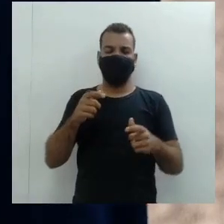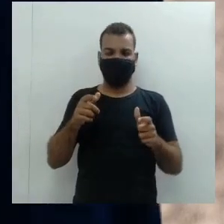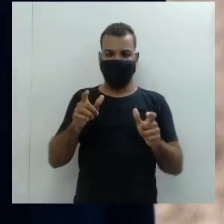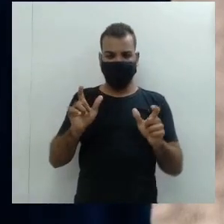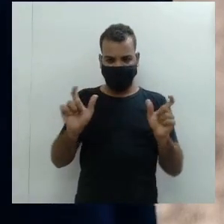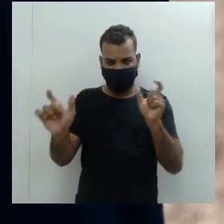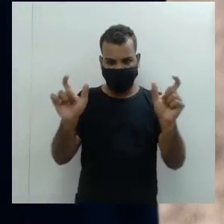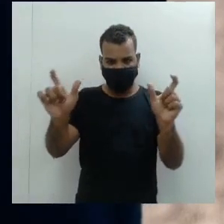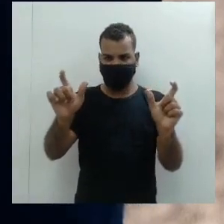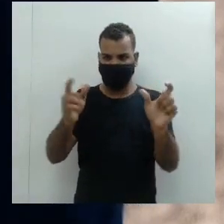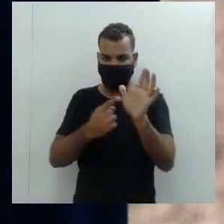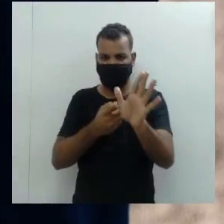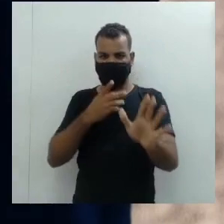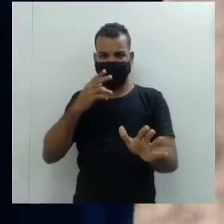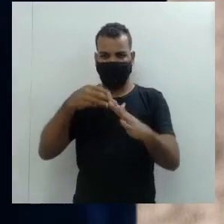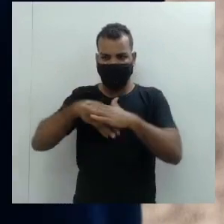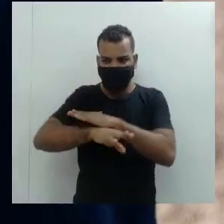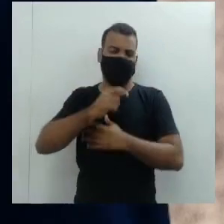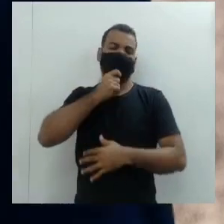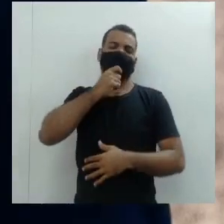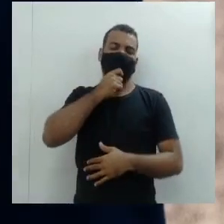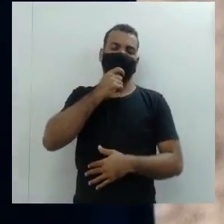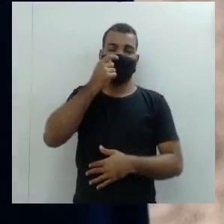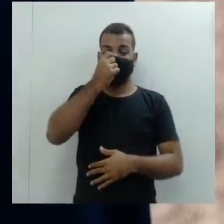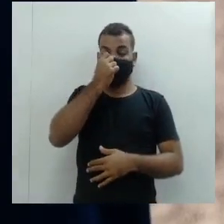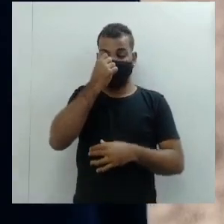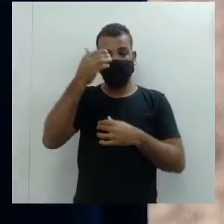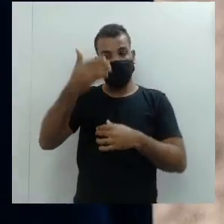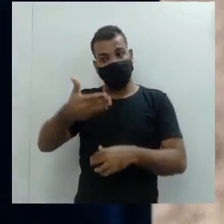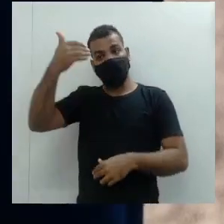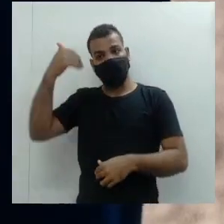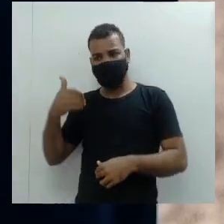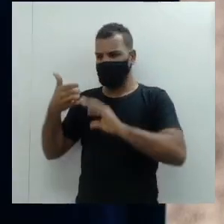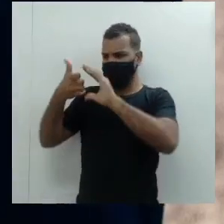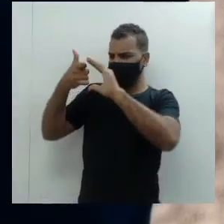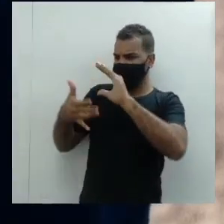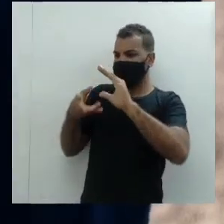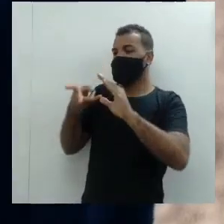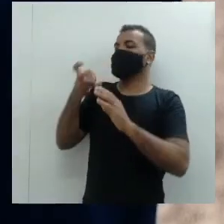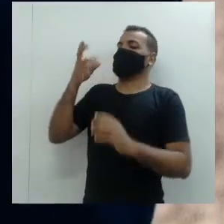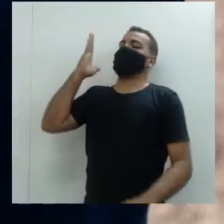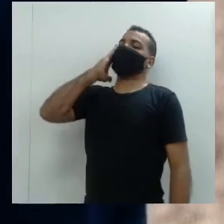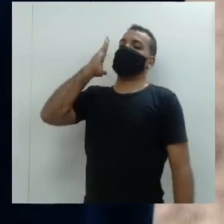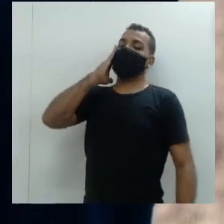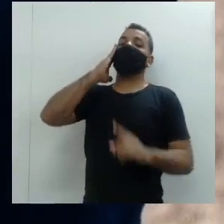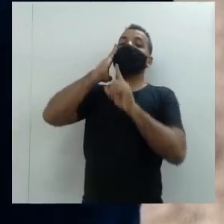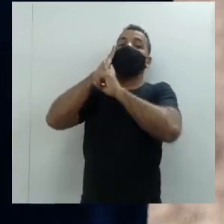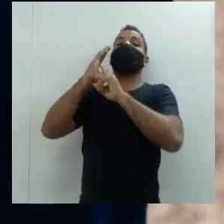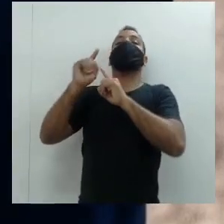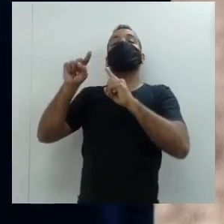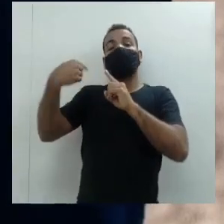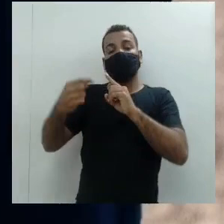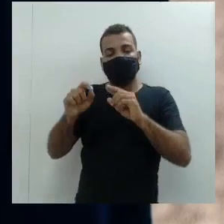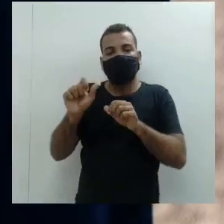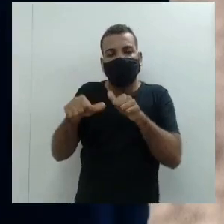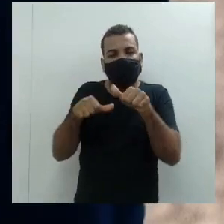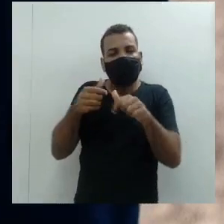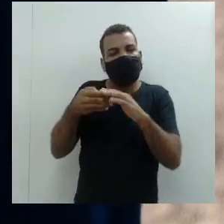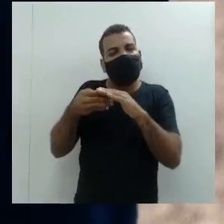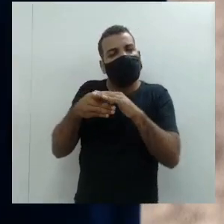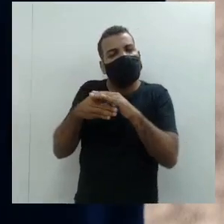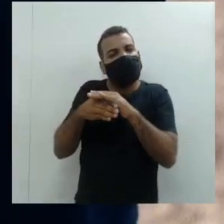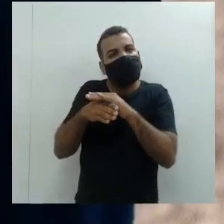Lins, ele muito atentamente, ele percebe essas características que depois vieram posteriormente a